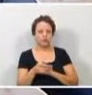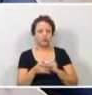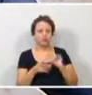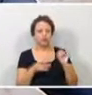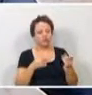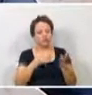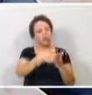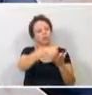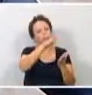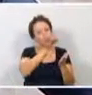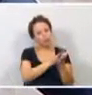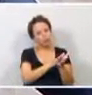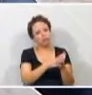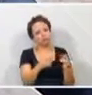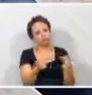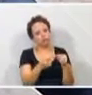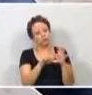prevista